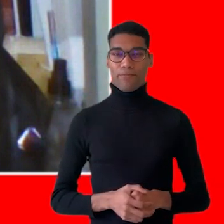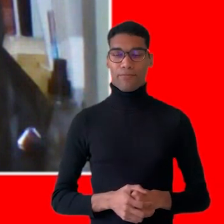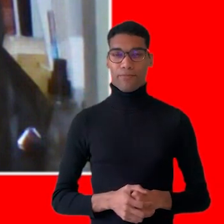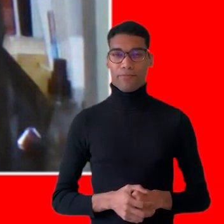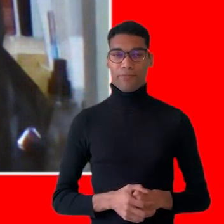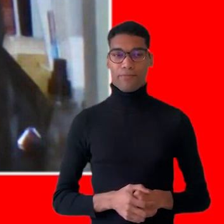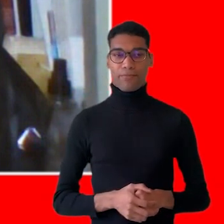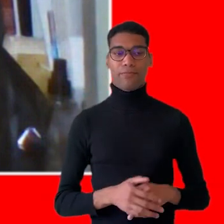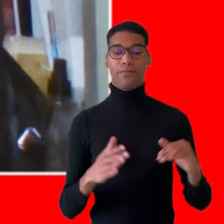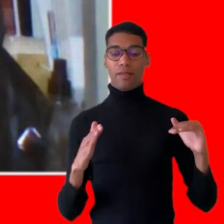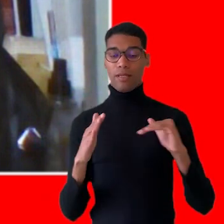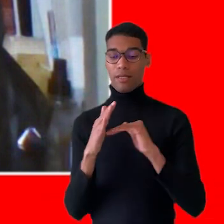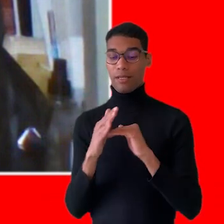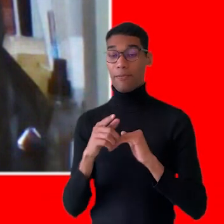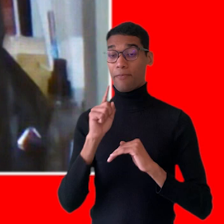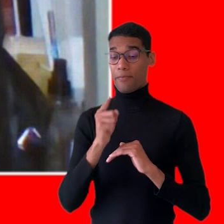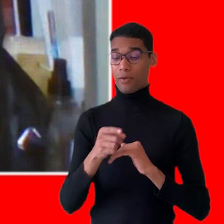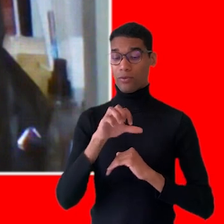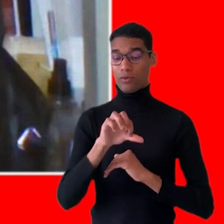Até